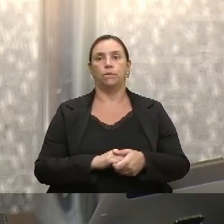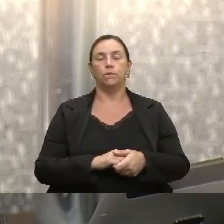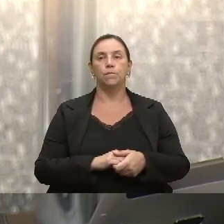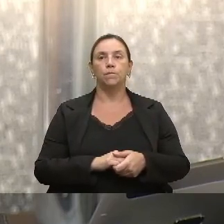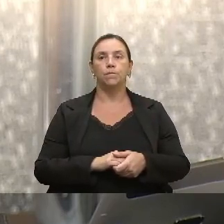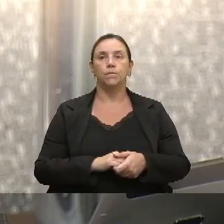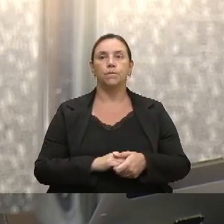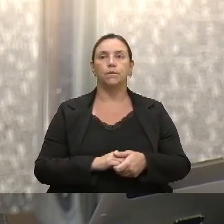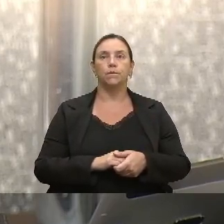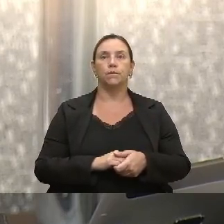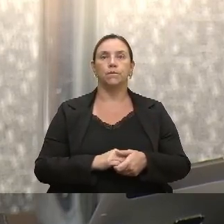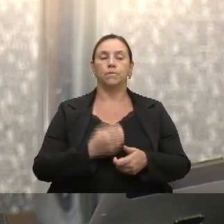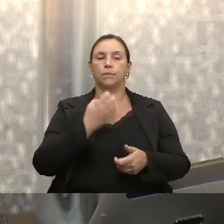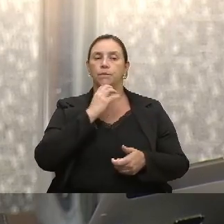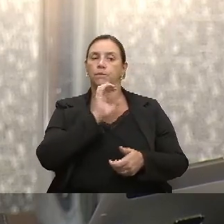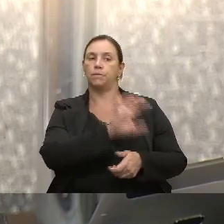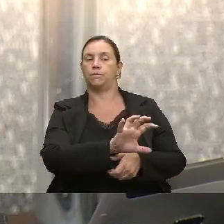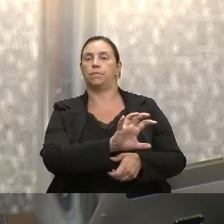rejeitou.